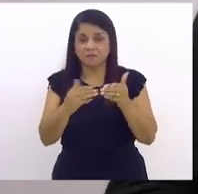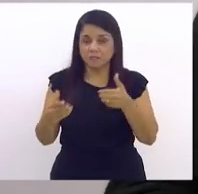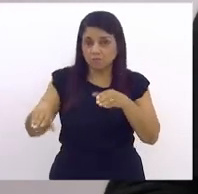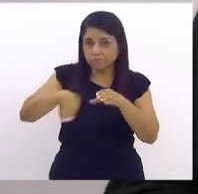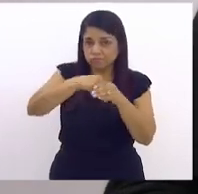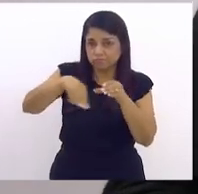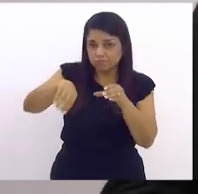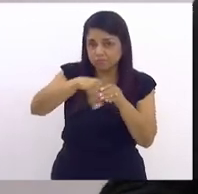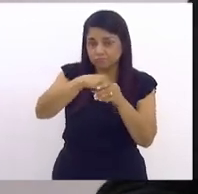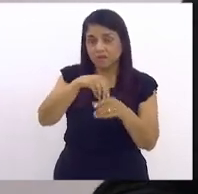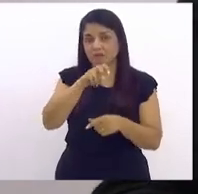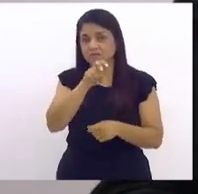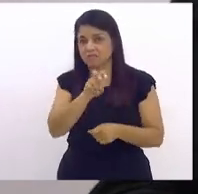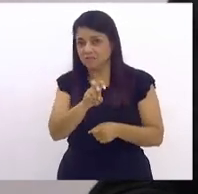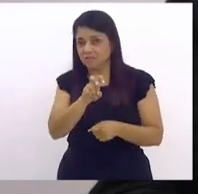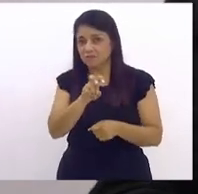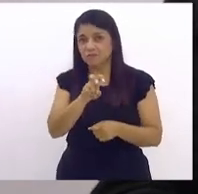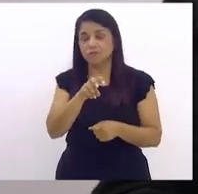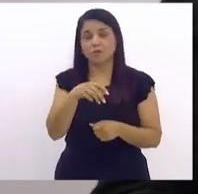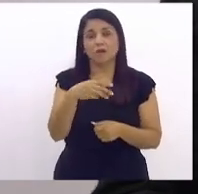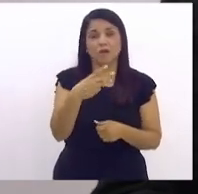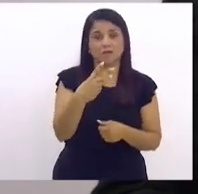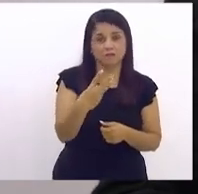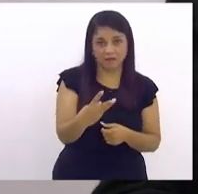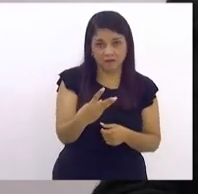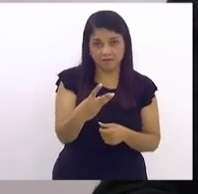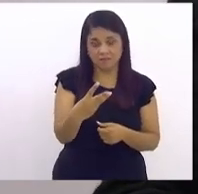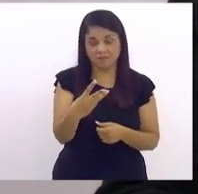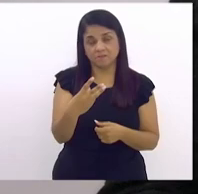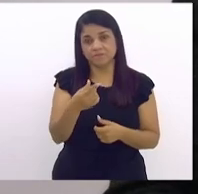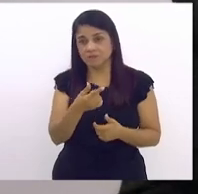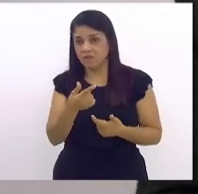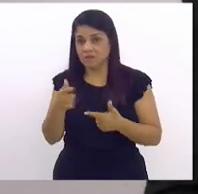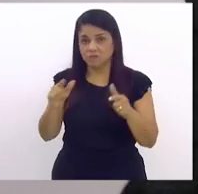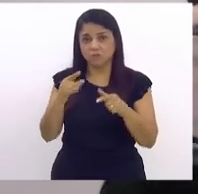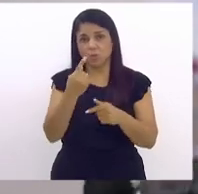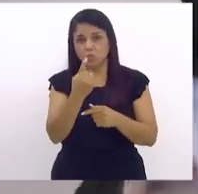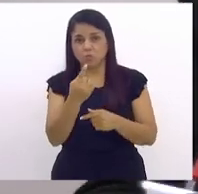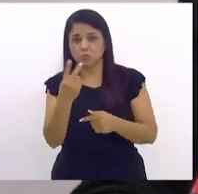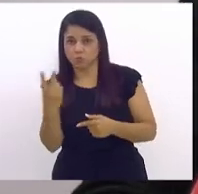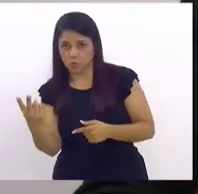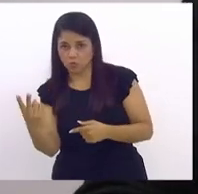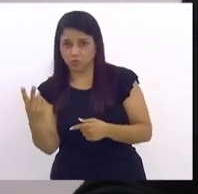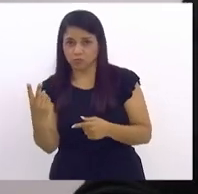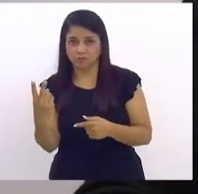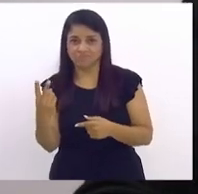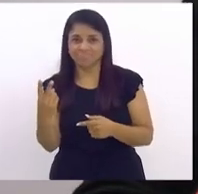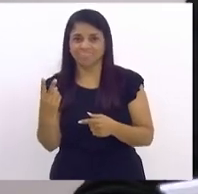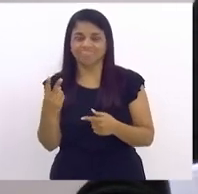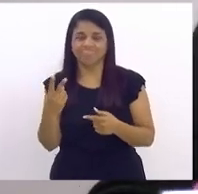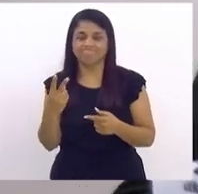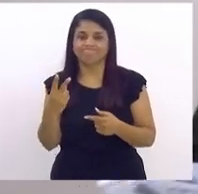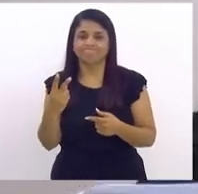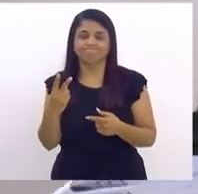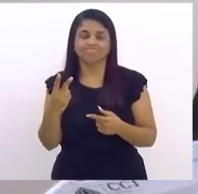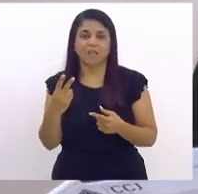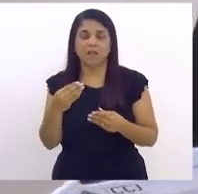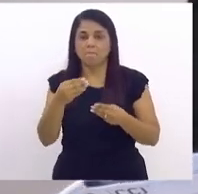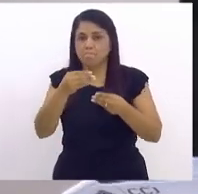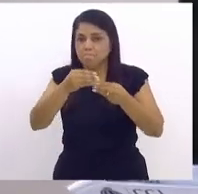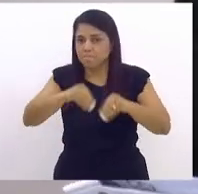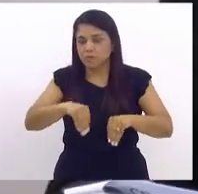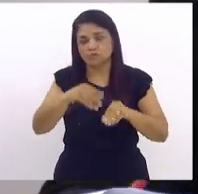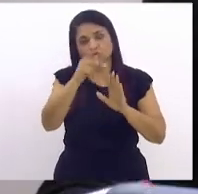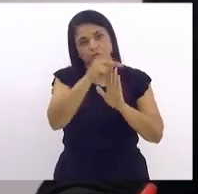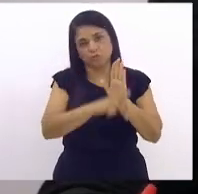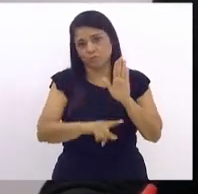aglutinativas, né, que foi a 5 com a 3... E as outras, a 1, a 2, elas descaracterizam o projeto e, infelizmente, não